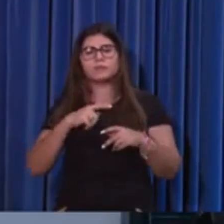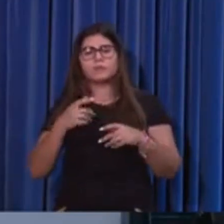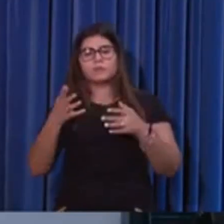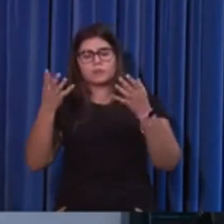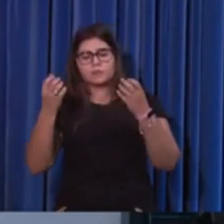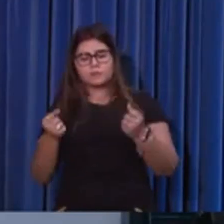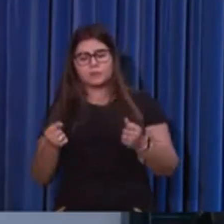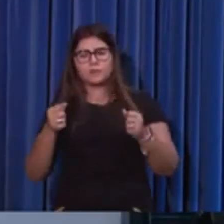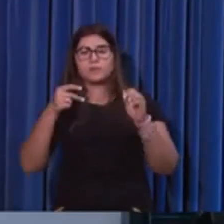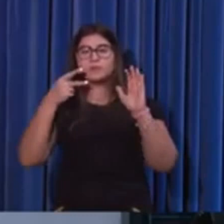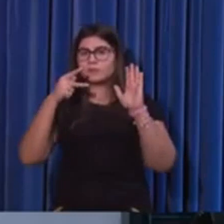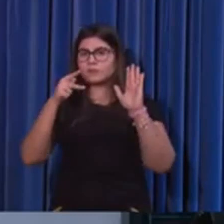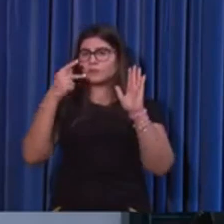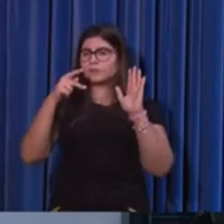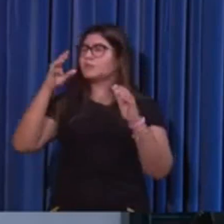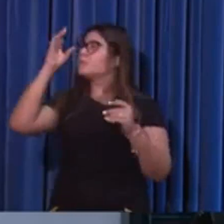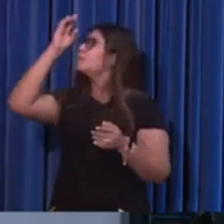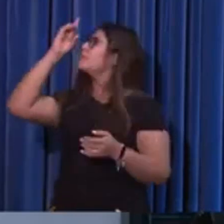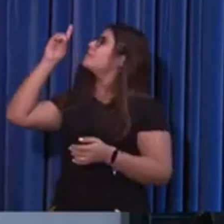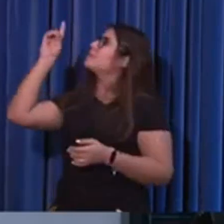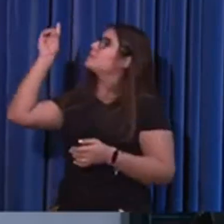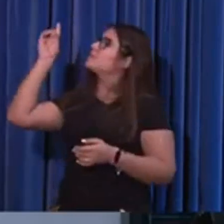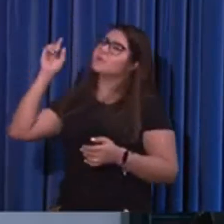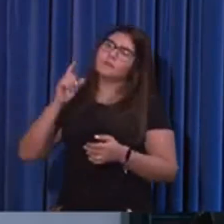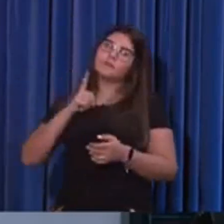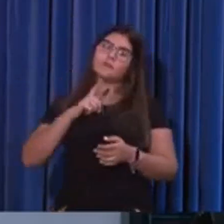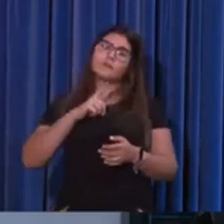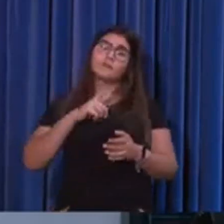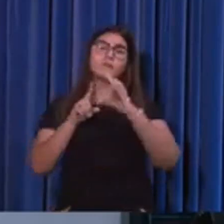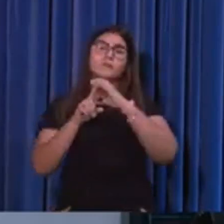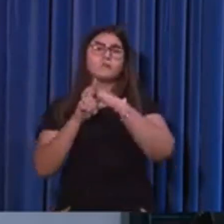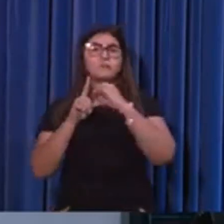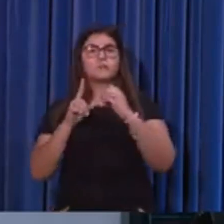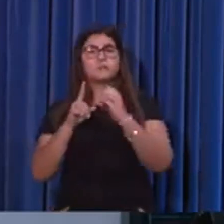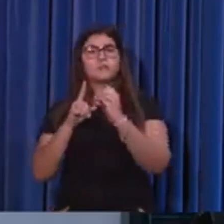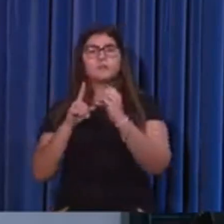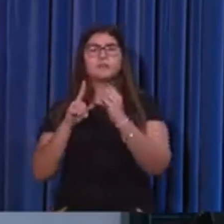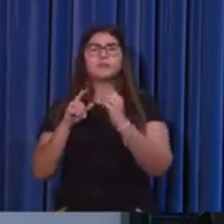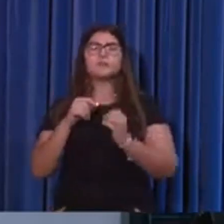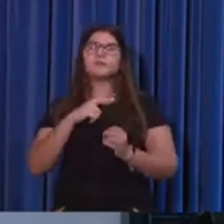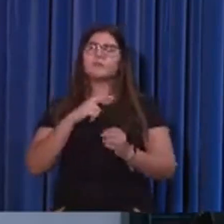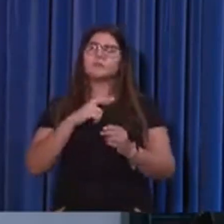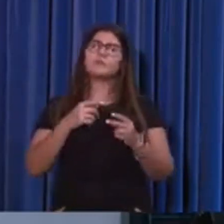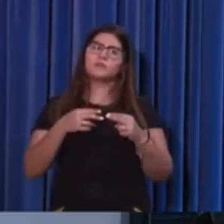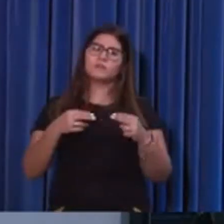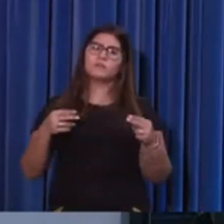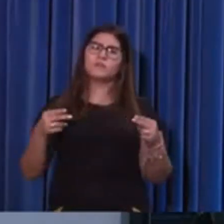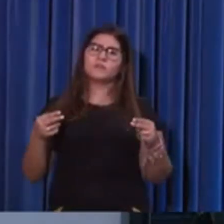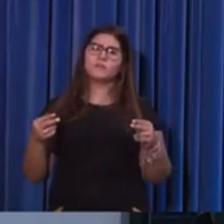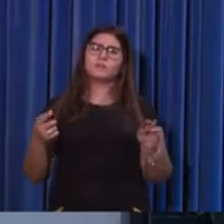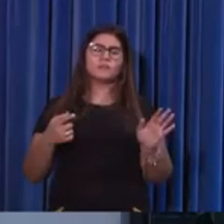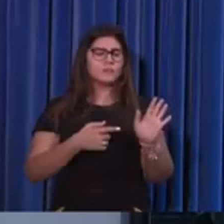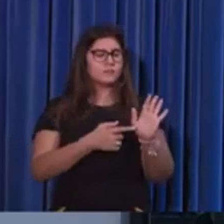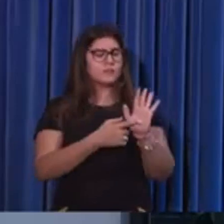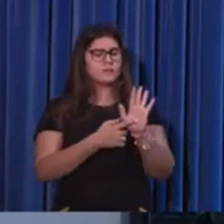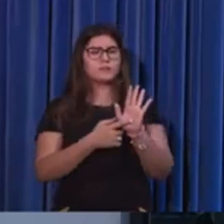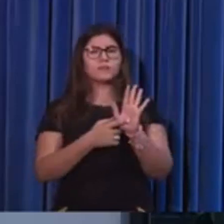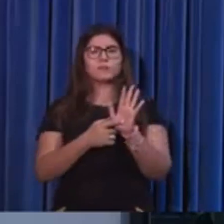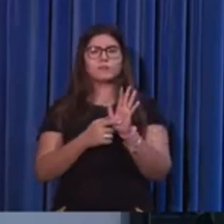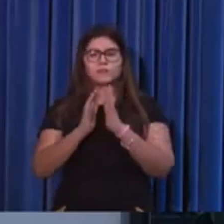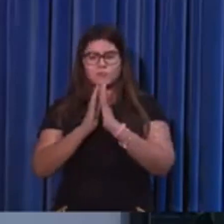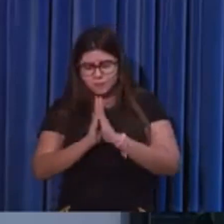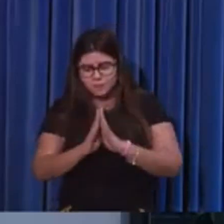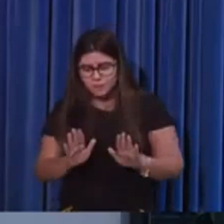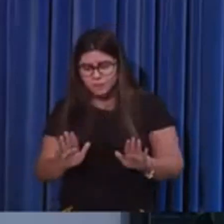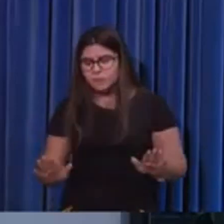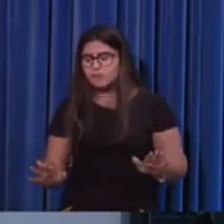Eles tinham o culto, eles tinham as coisas referentes à adoração a